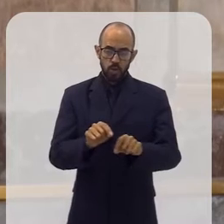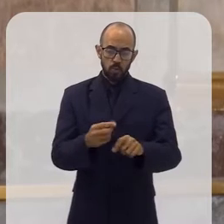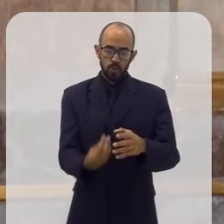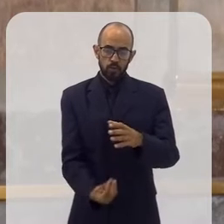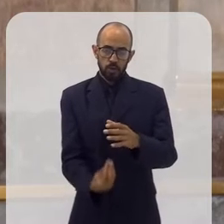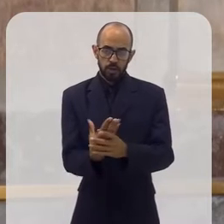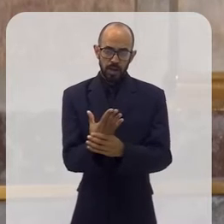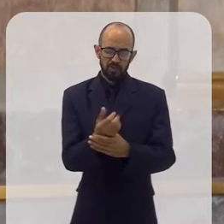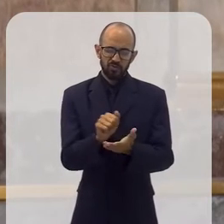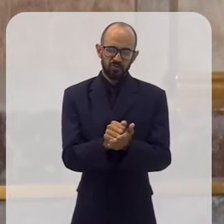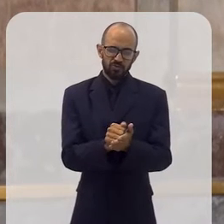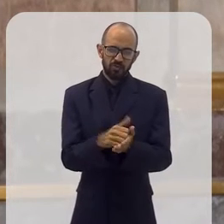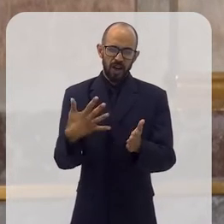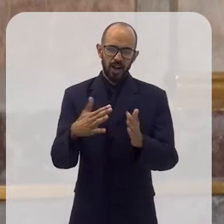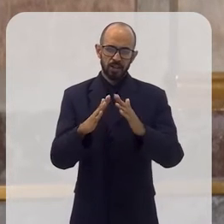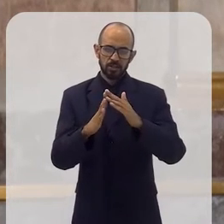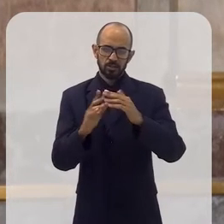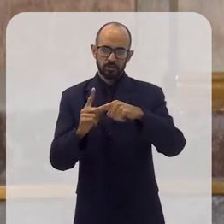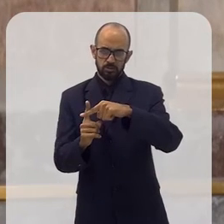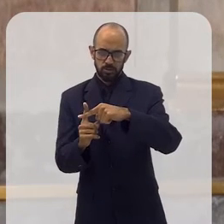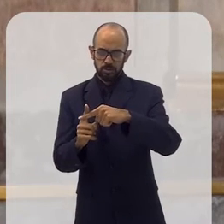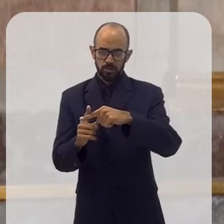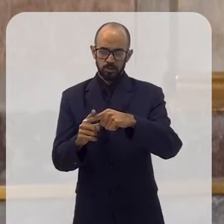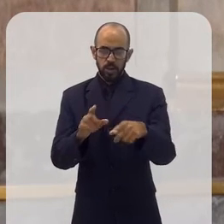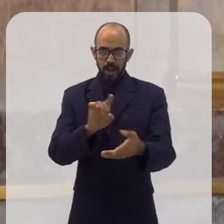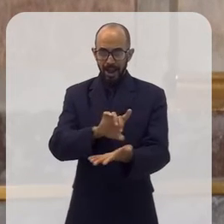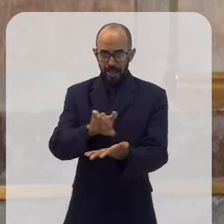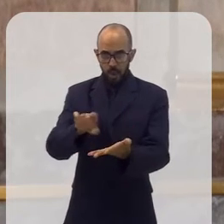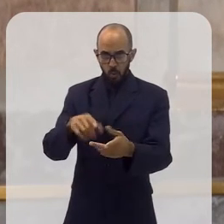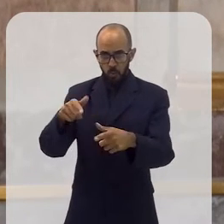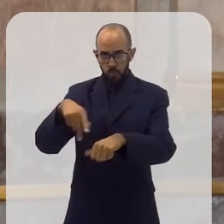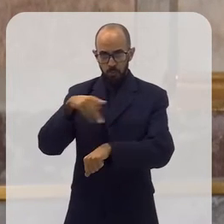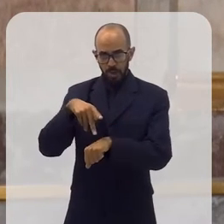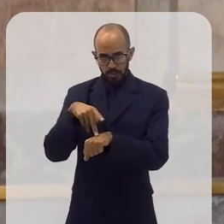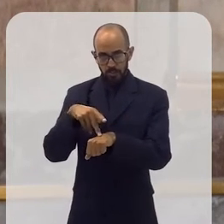foi fundados várias paróquias em cada lugar,